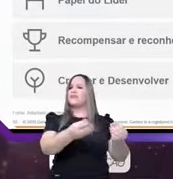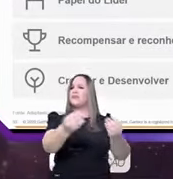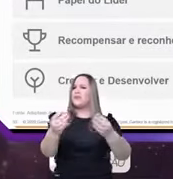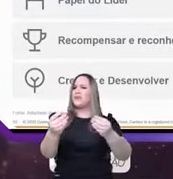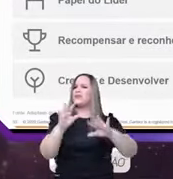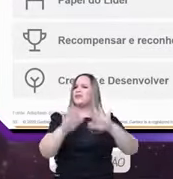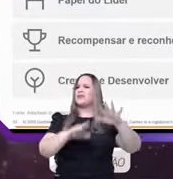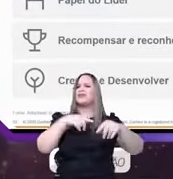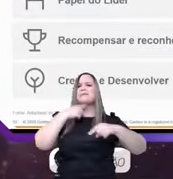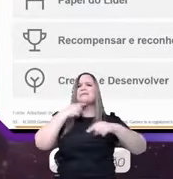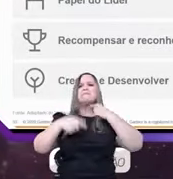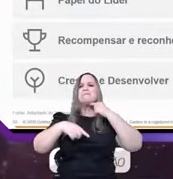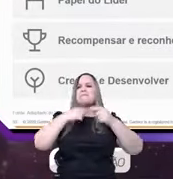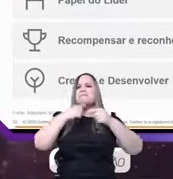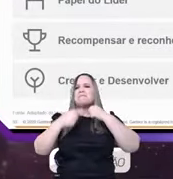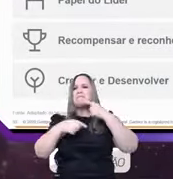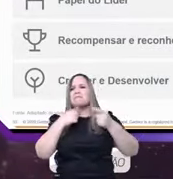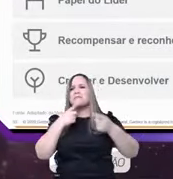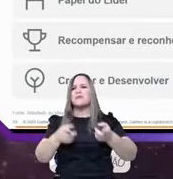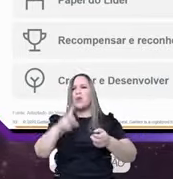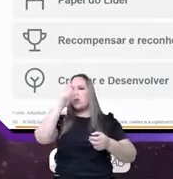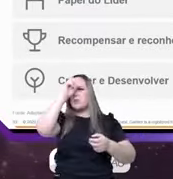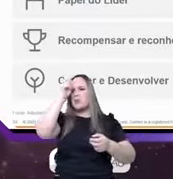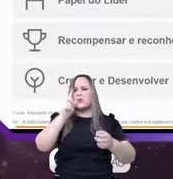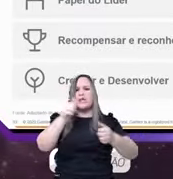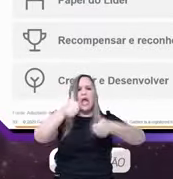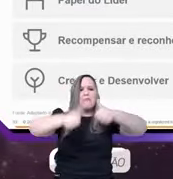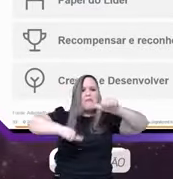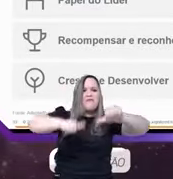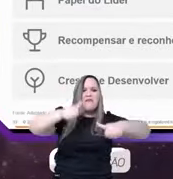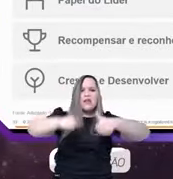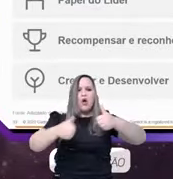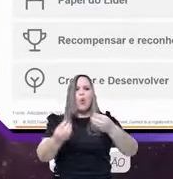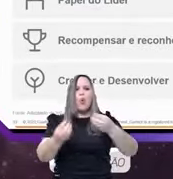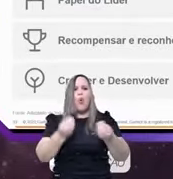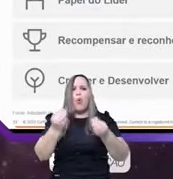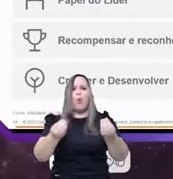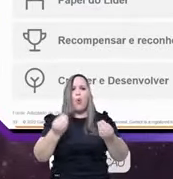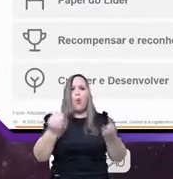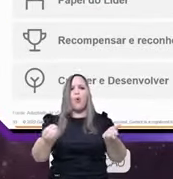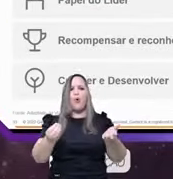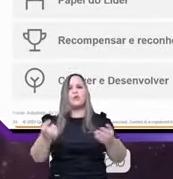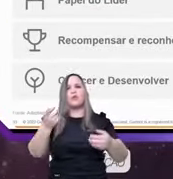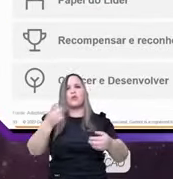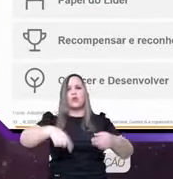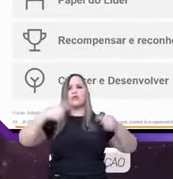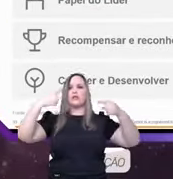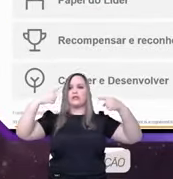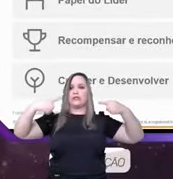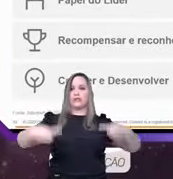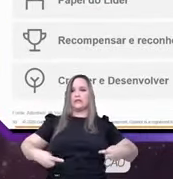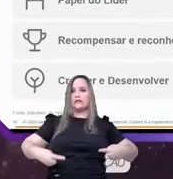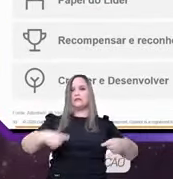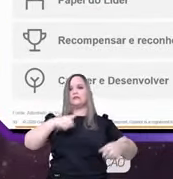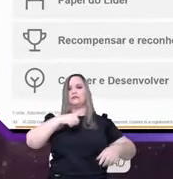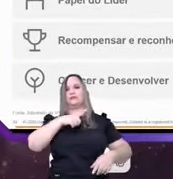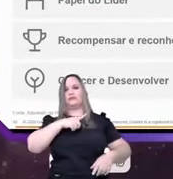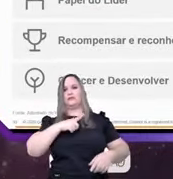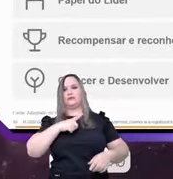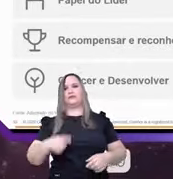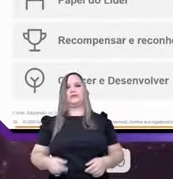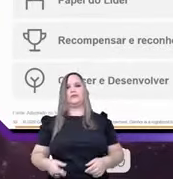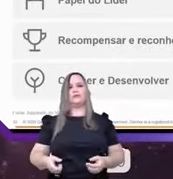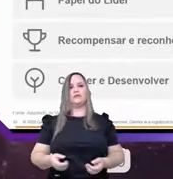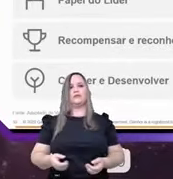não sabem como é que é avaliado. Montaram o quê? Um grupo. Vamos fazer, esse é o nosso desafio, vamos trabalhar aqui. Você é o dono, vamos